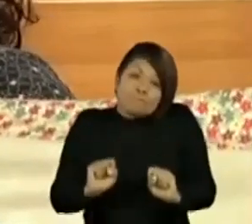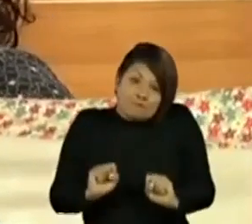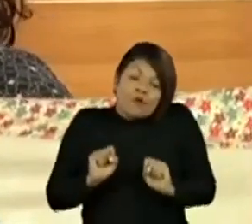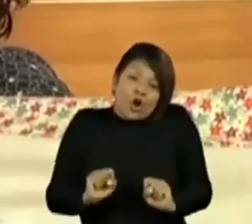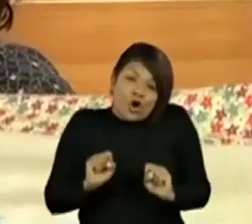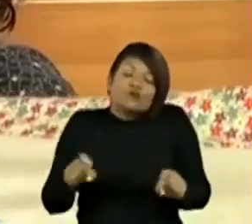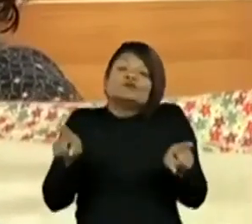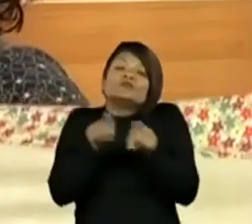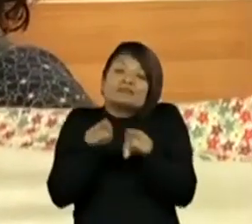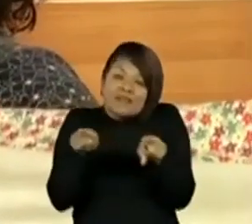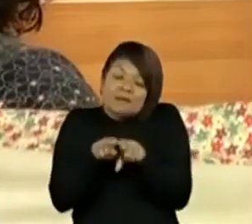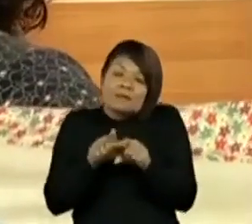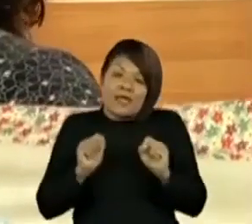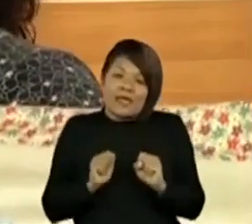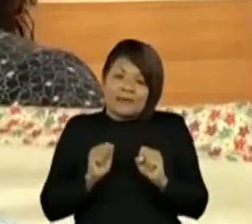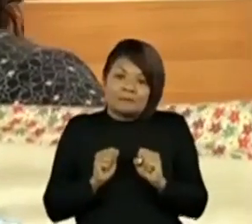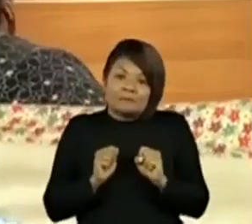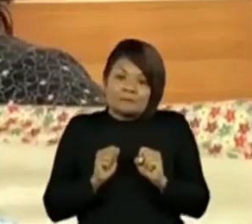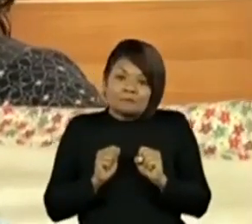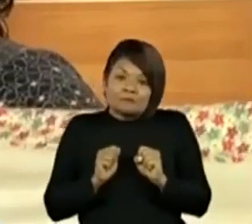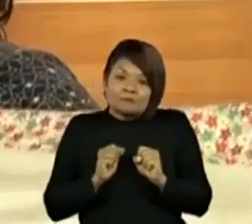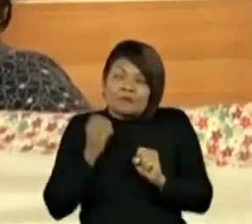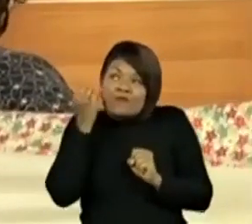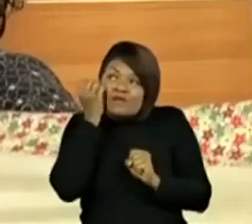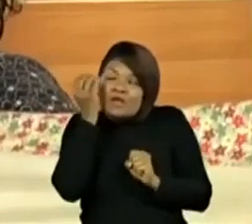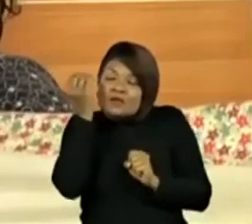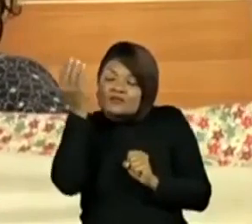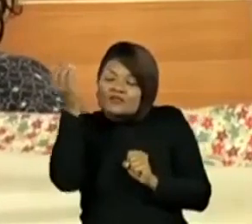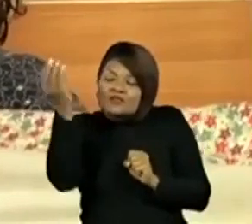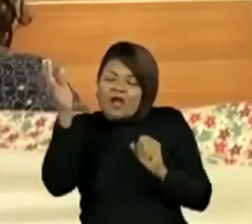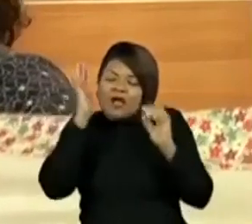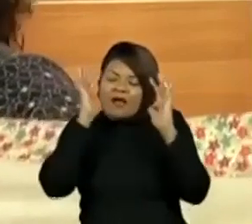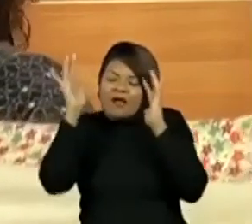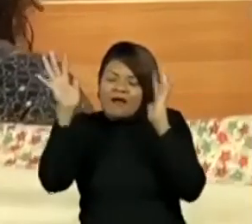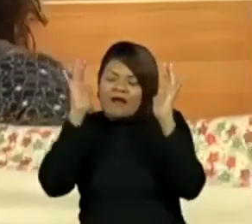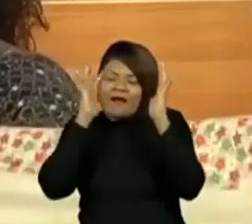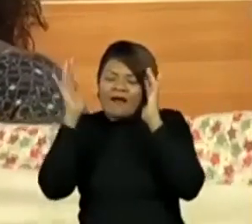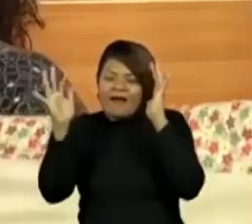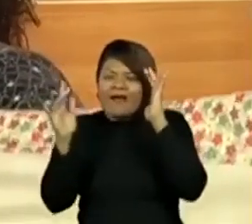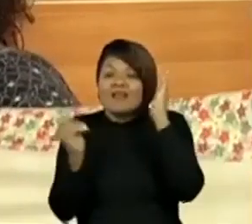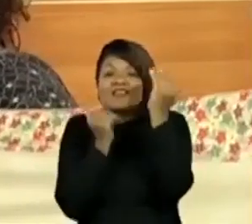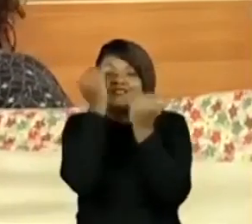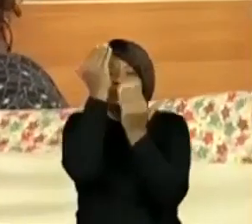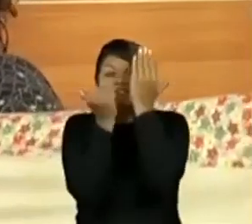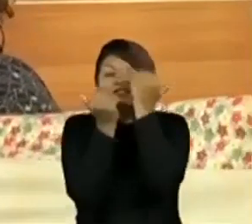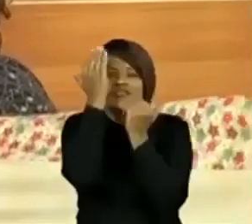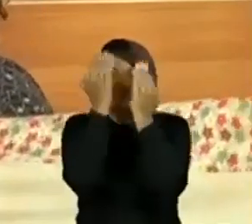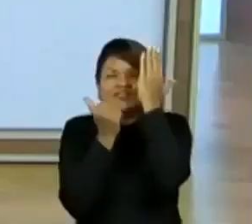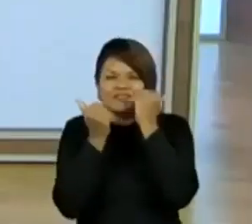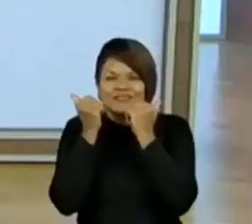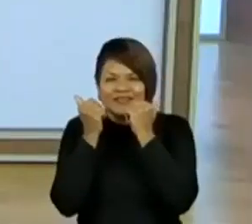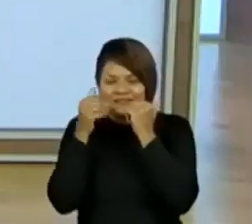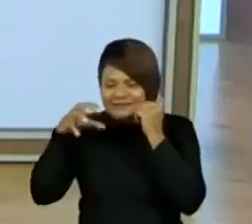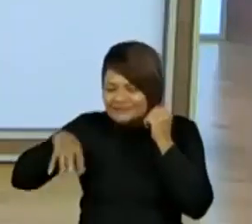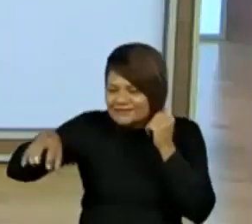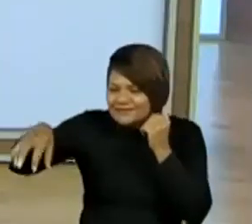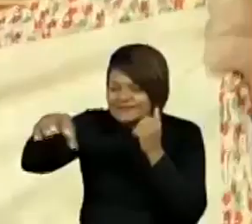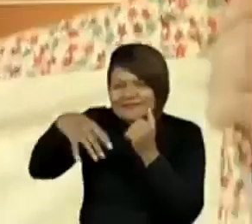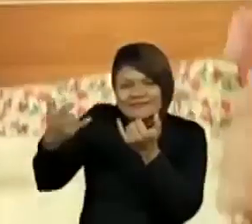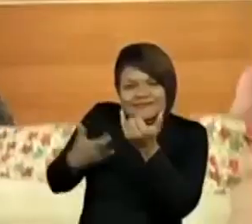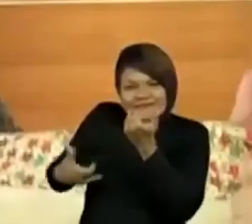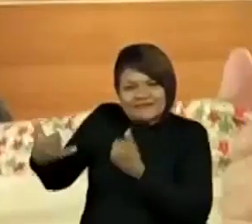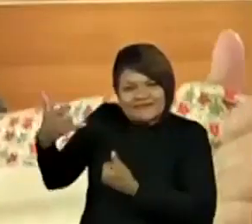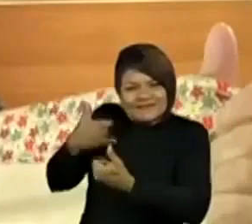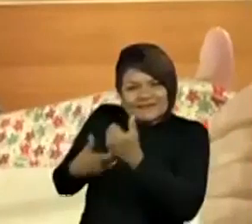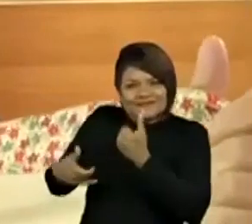numa aldeia indígena, convivendo com as pessoas de lá e ouvindo as suas histórias. E assim a